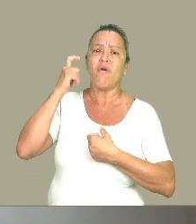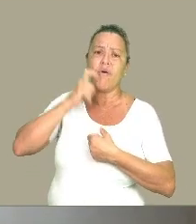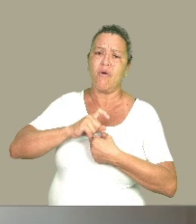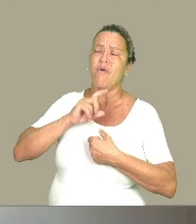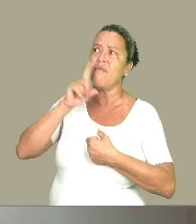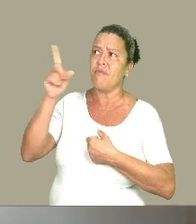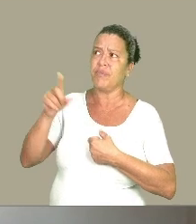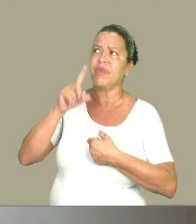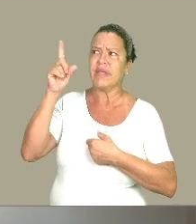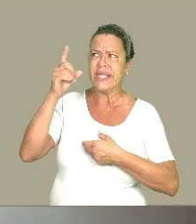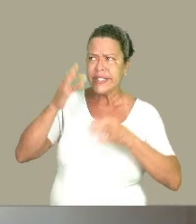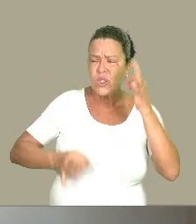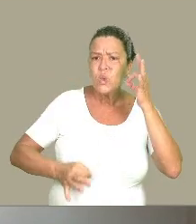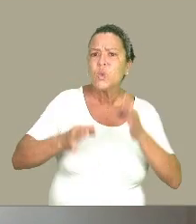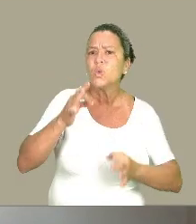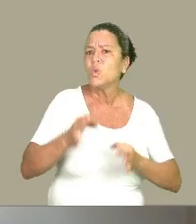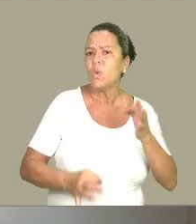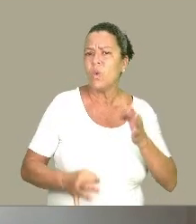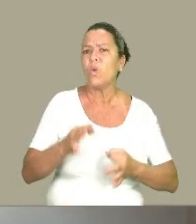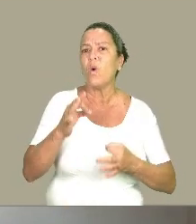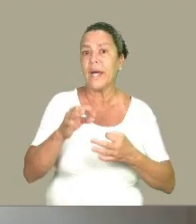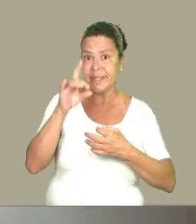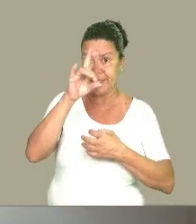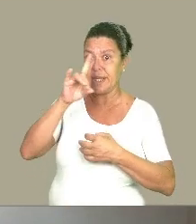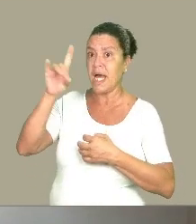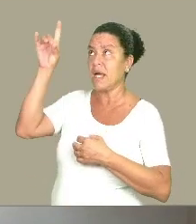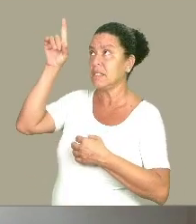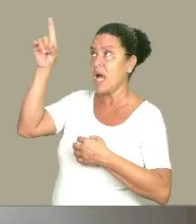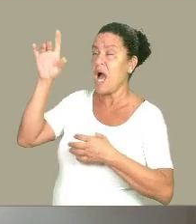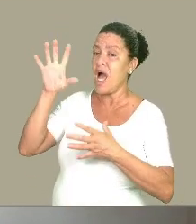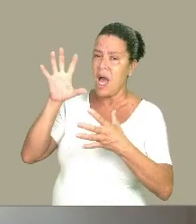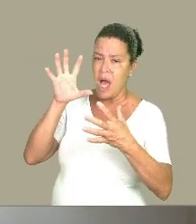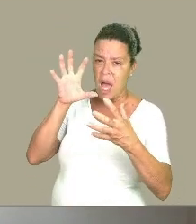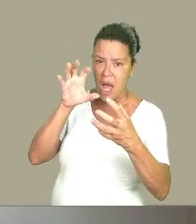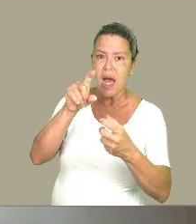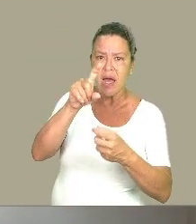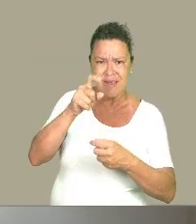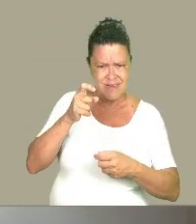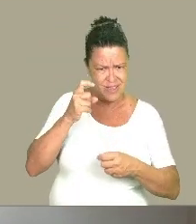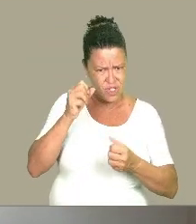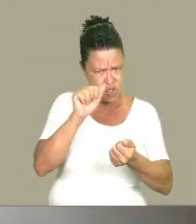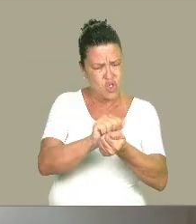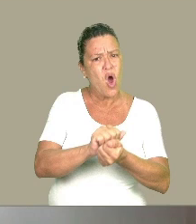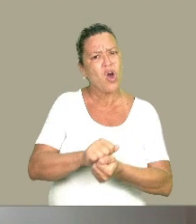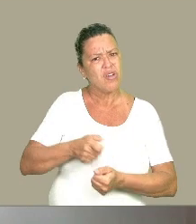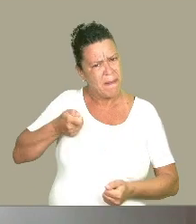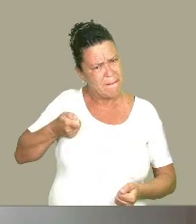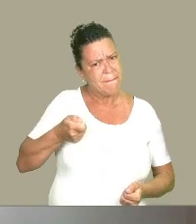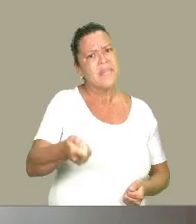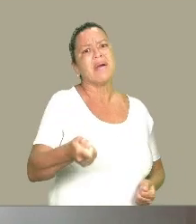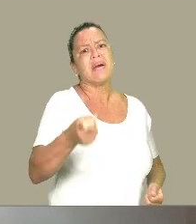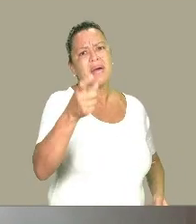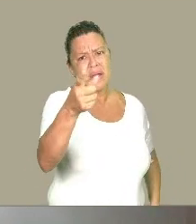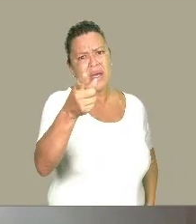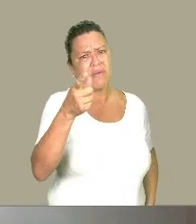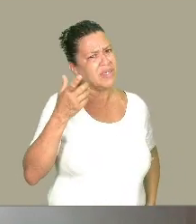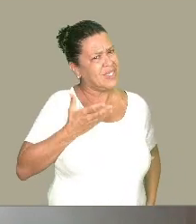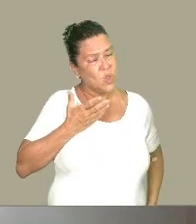Julgas, porventura, que Deus te constranja a permanecer junto dos que te